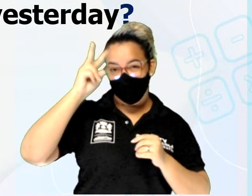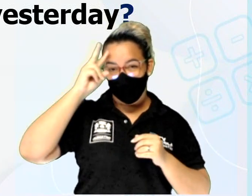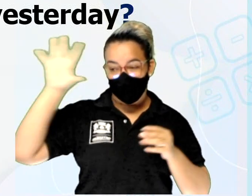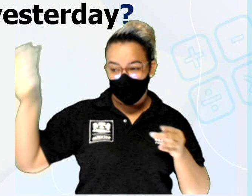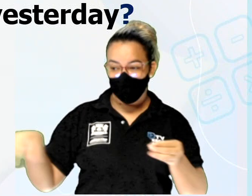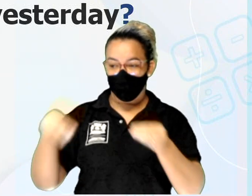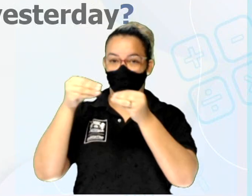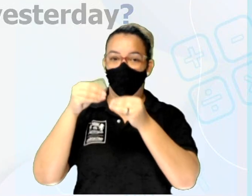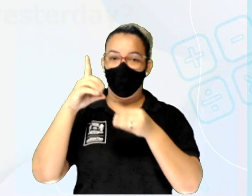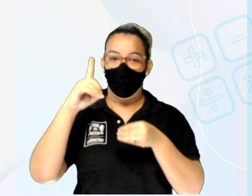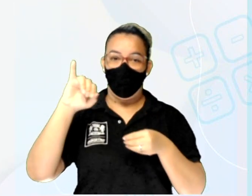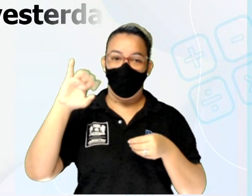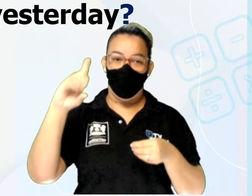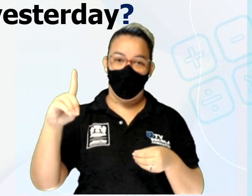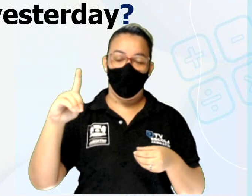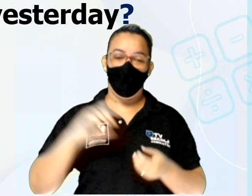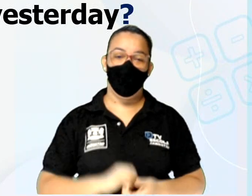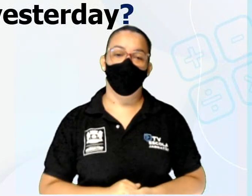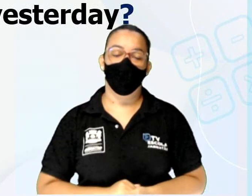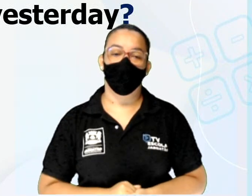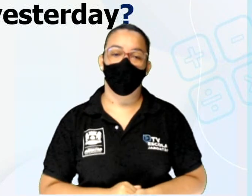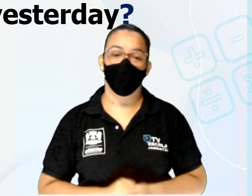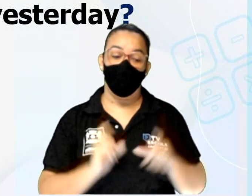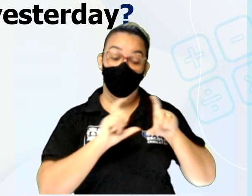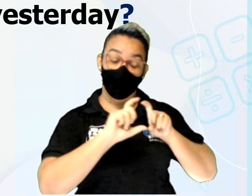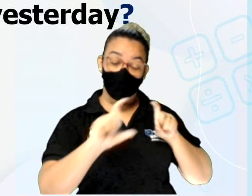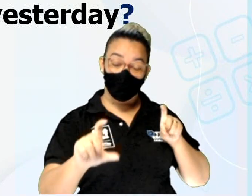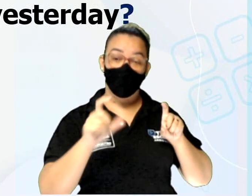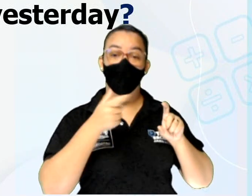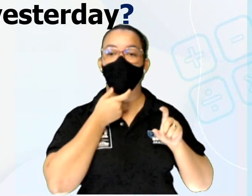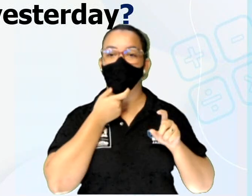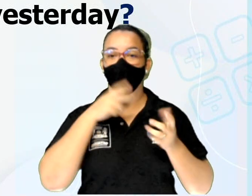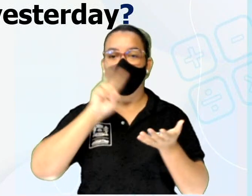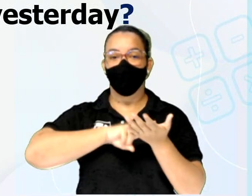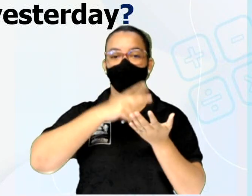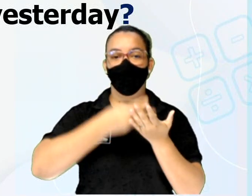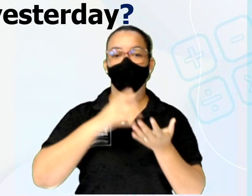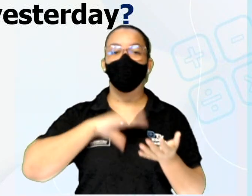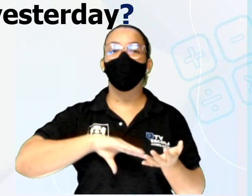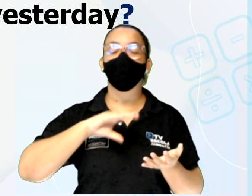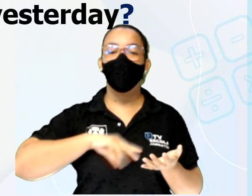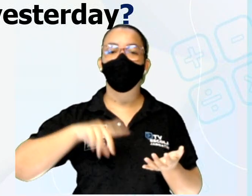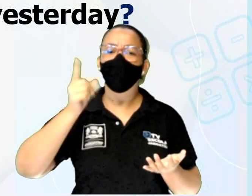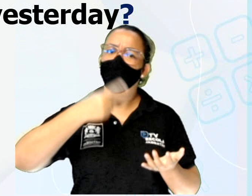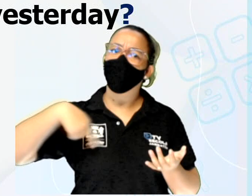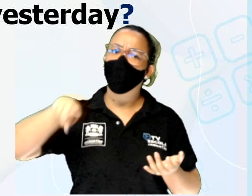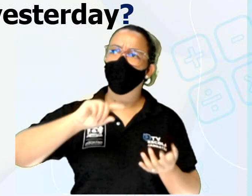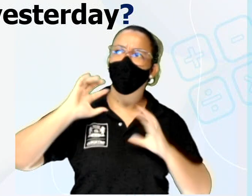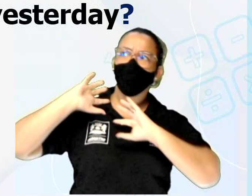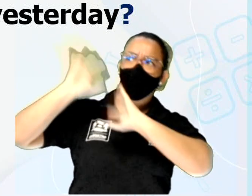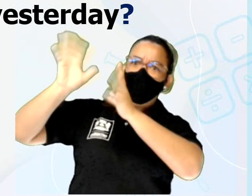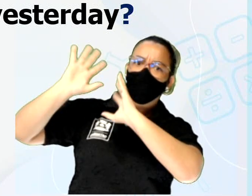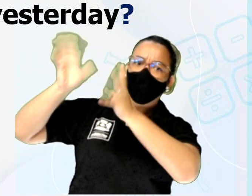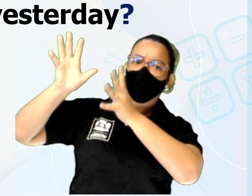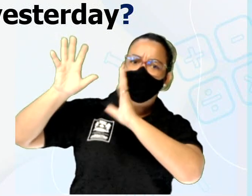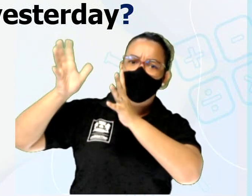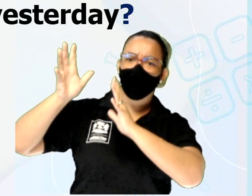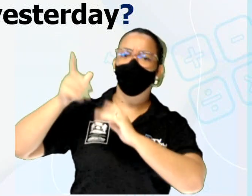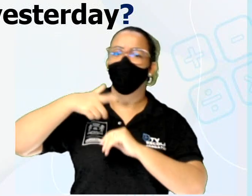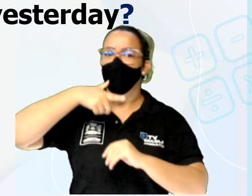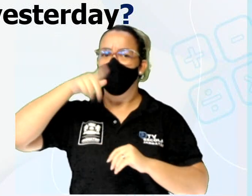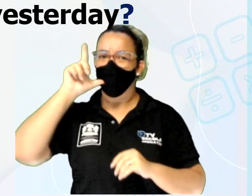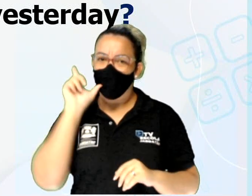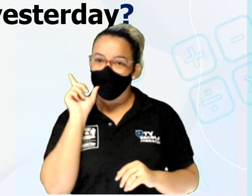a ação. Did we play volleyball yesterday? Nós jogamos vôlei ontem.